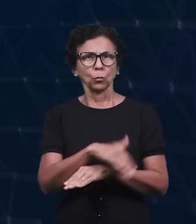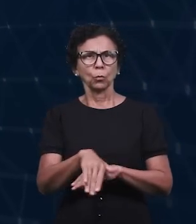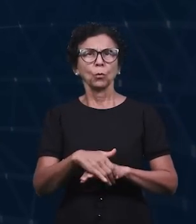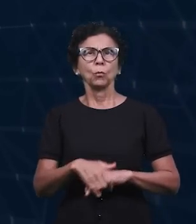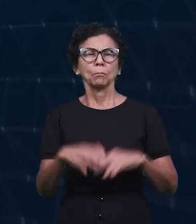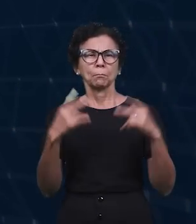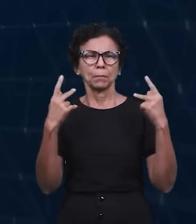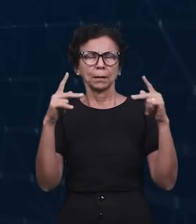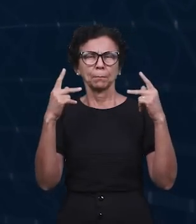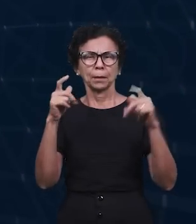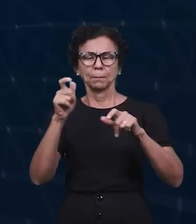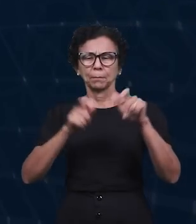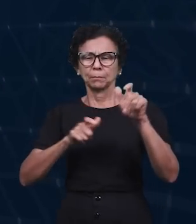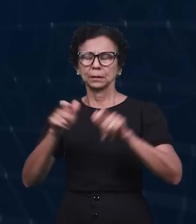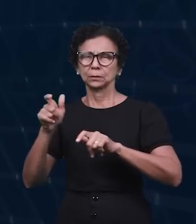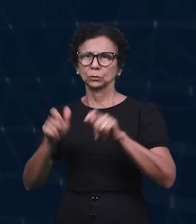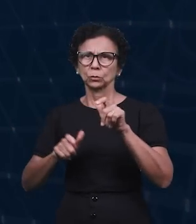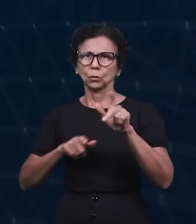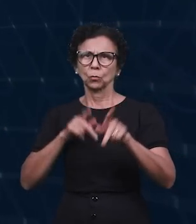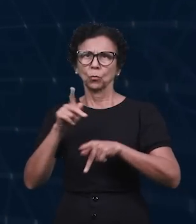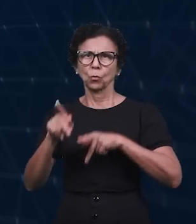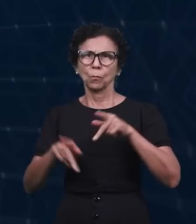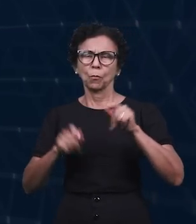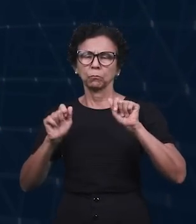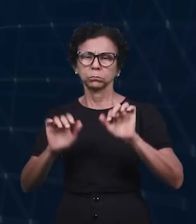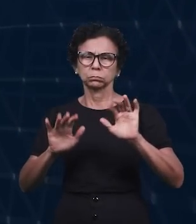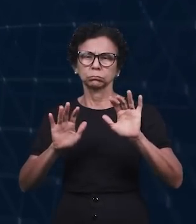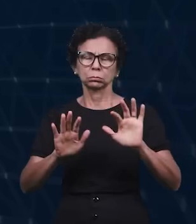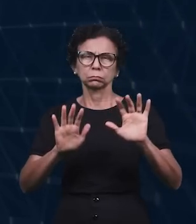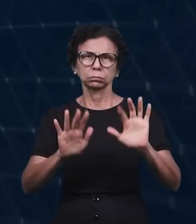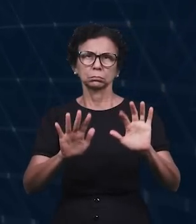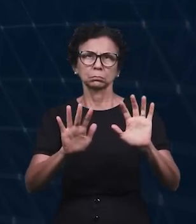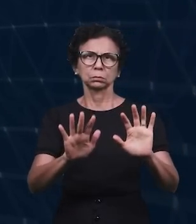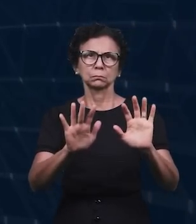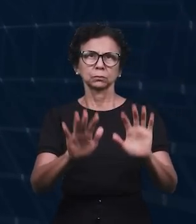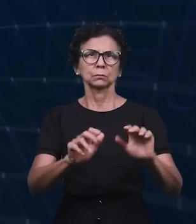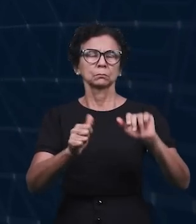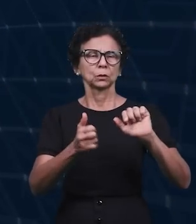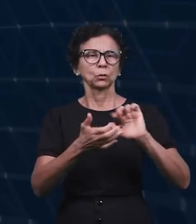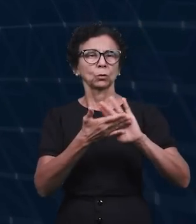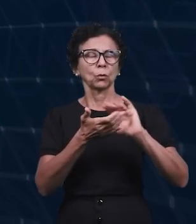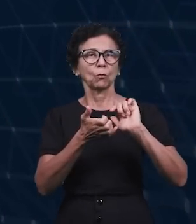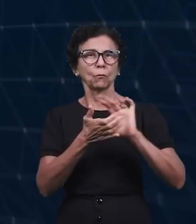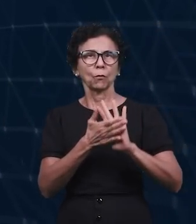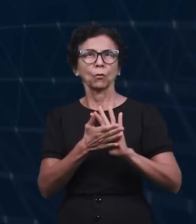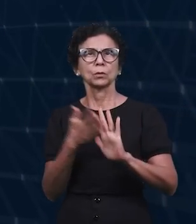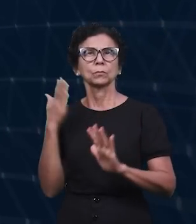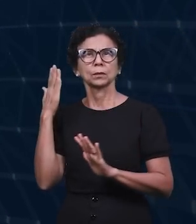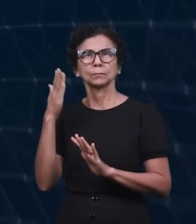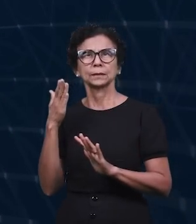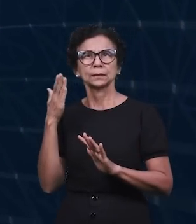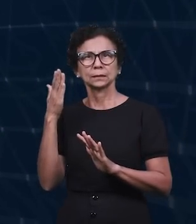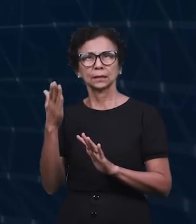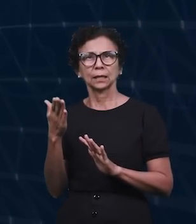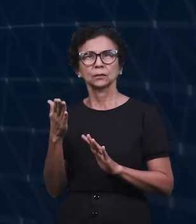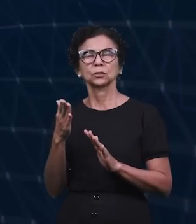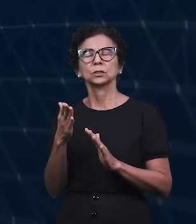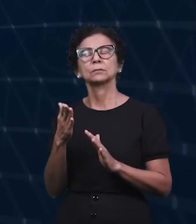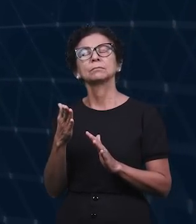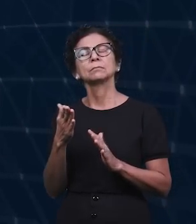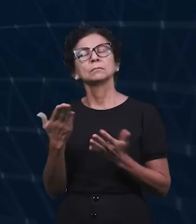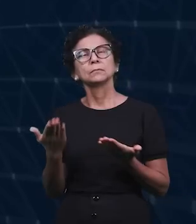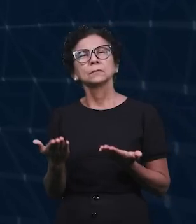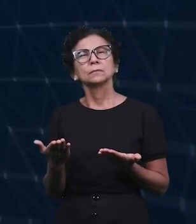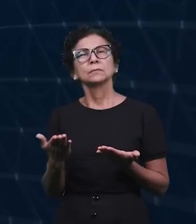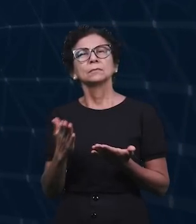muitos corações. Conforme o povo do Senhor avançava, muitos louvores e uma palavra de esperança era trazida às